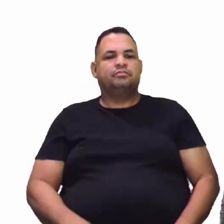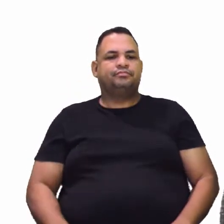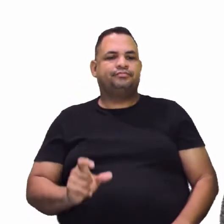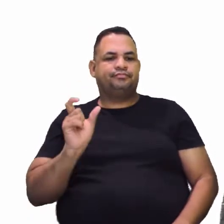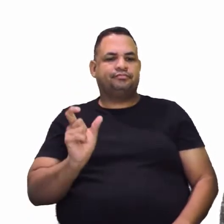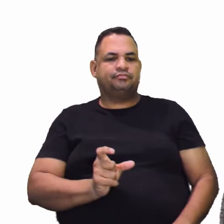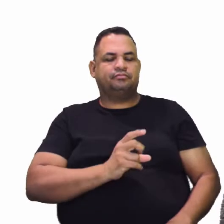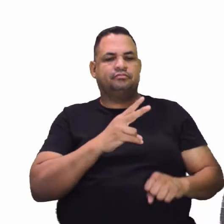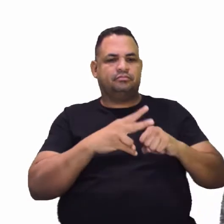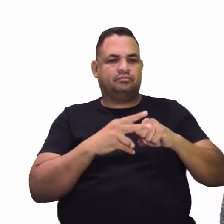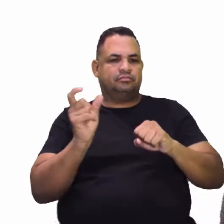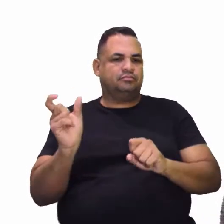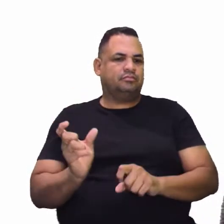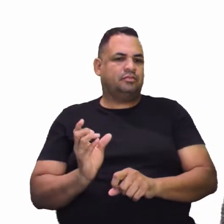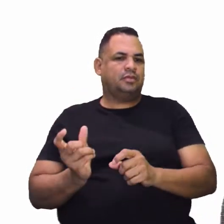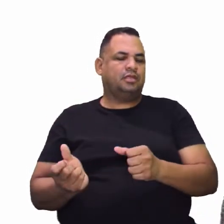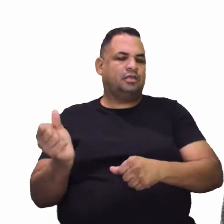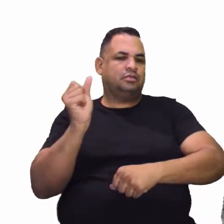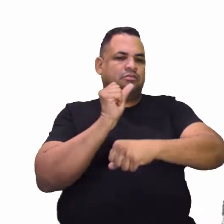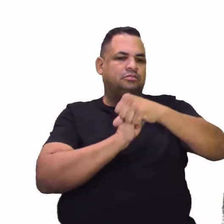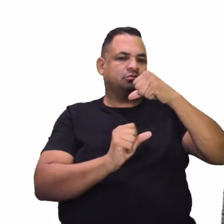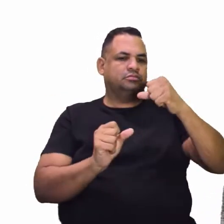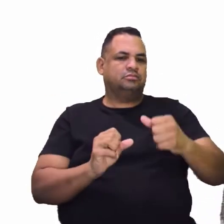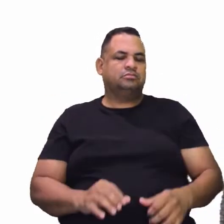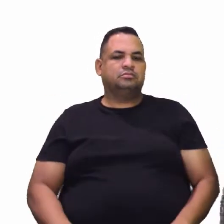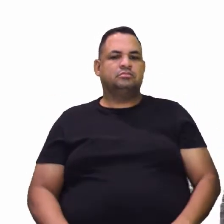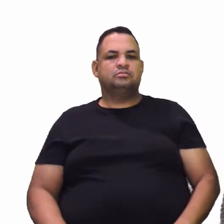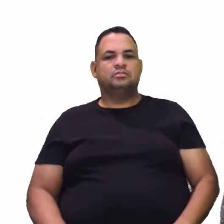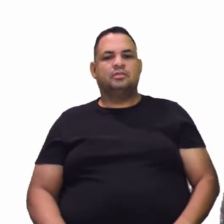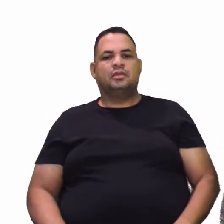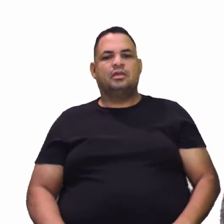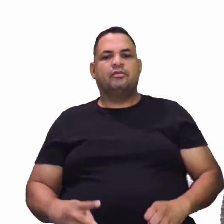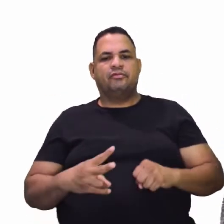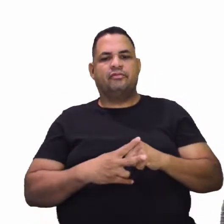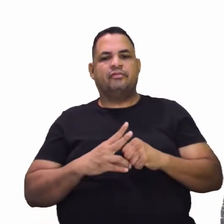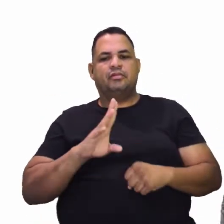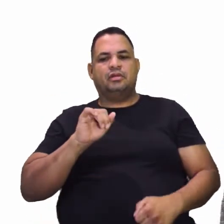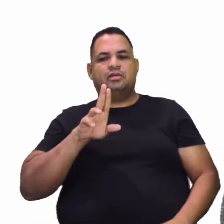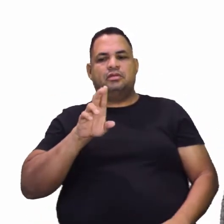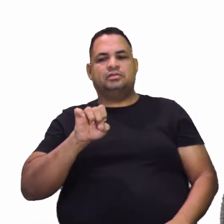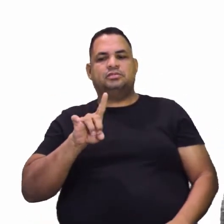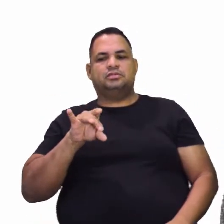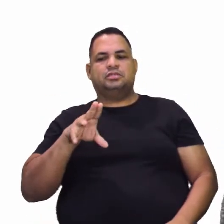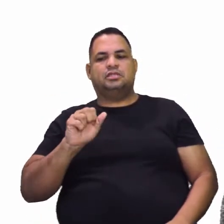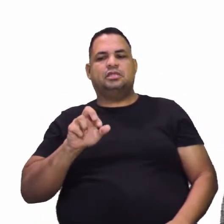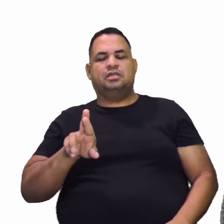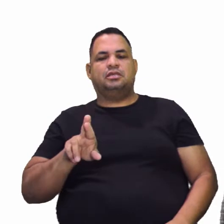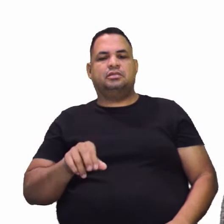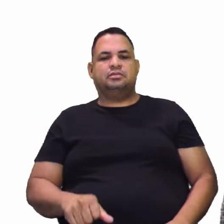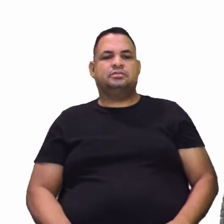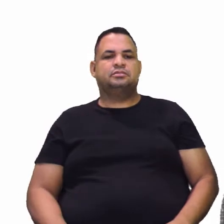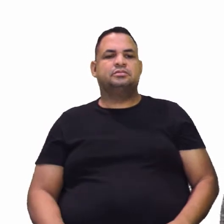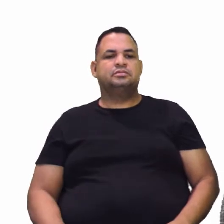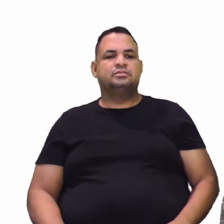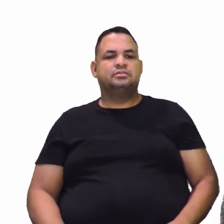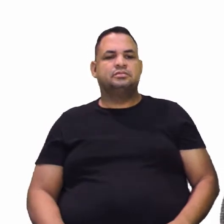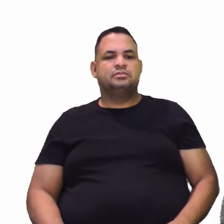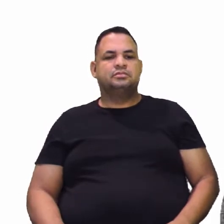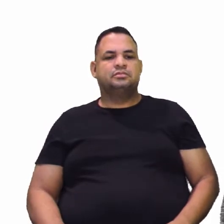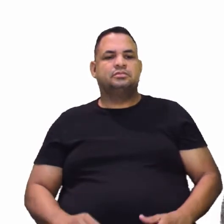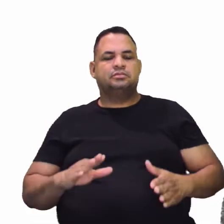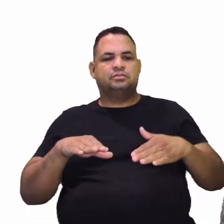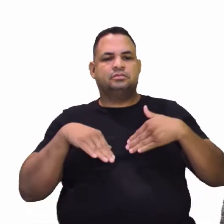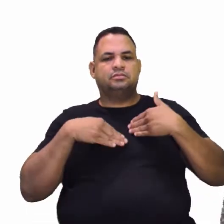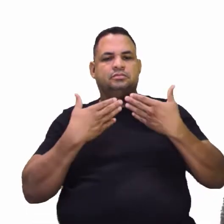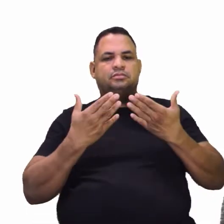qualquer verbo que vai para frente. É o verbo auxiliar, né? É o auxiliary verb que vai para frente. E